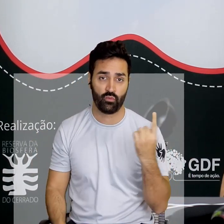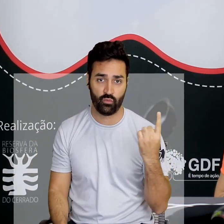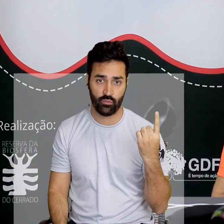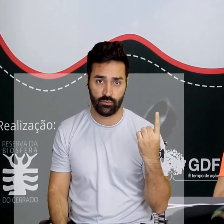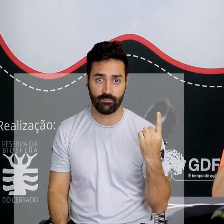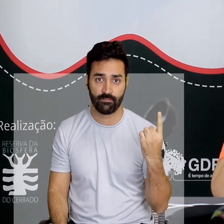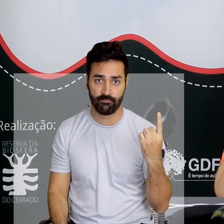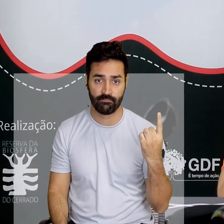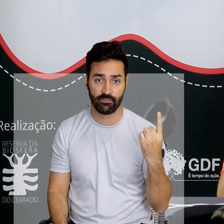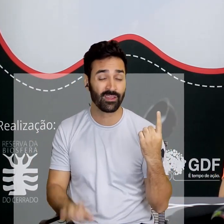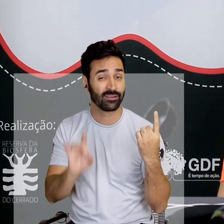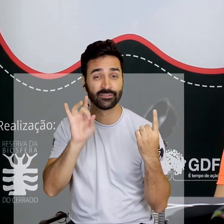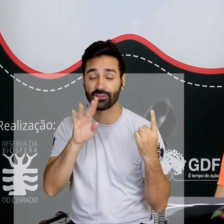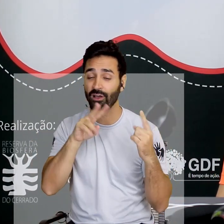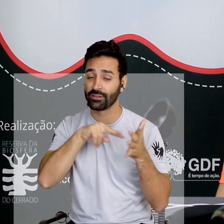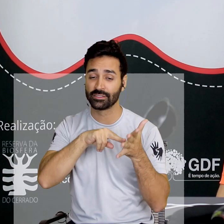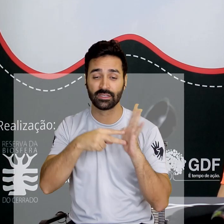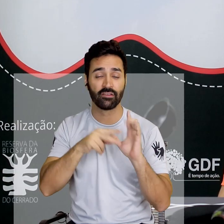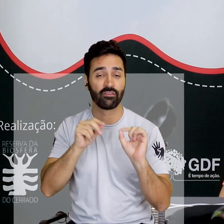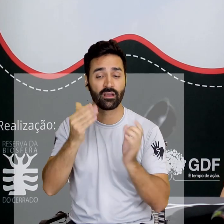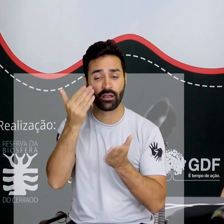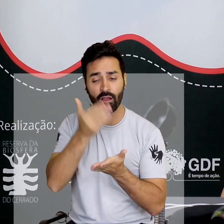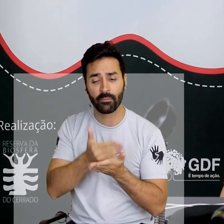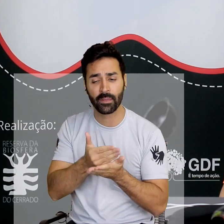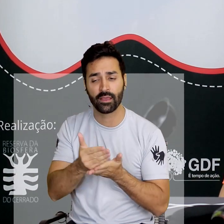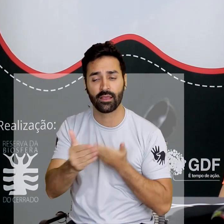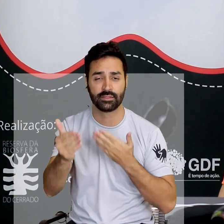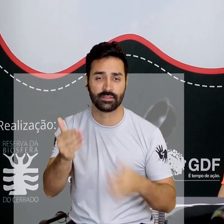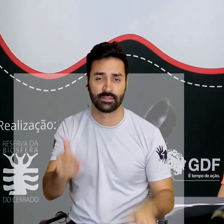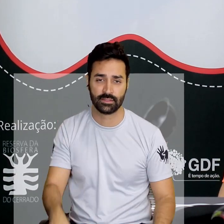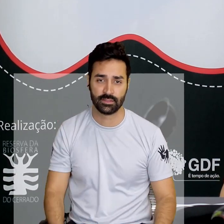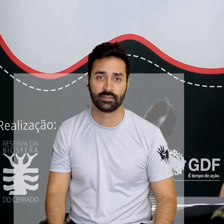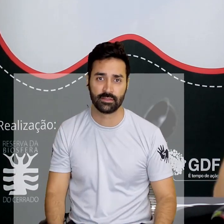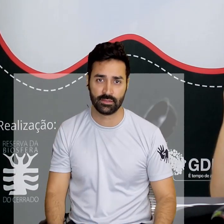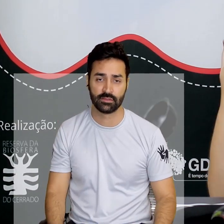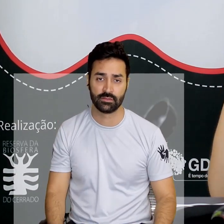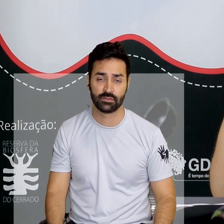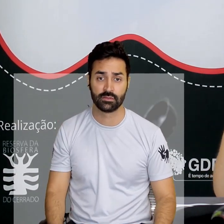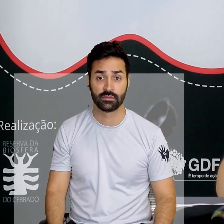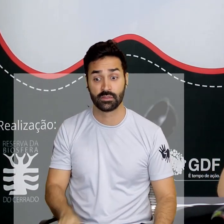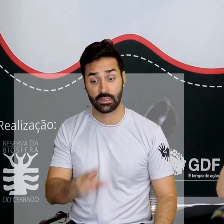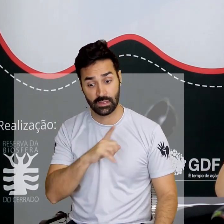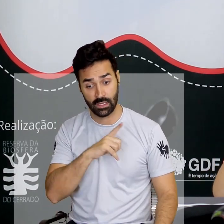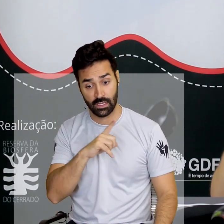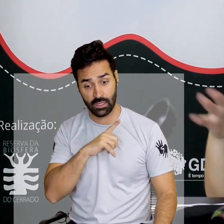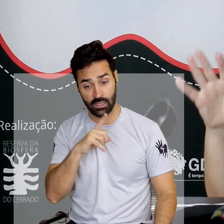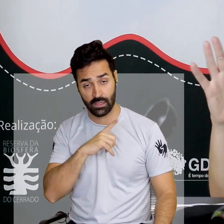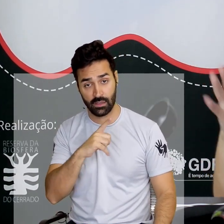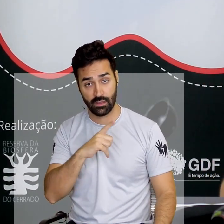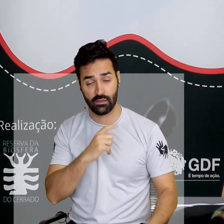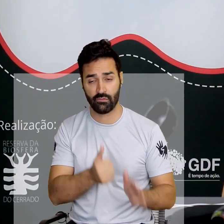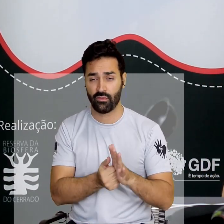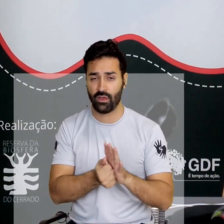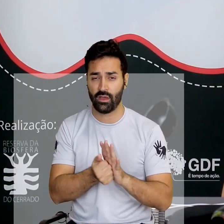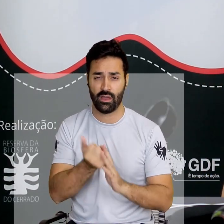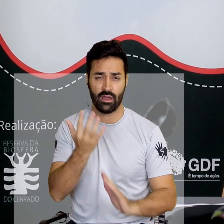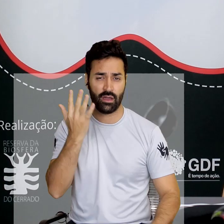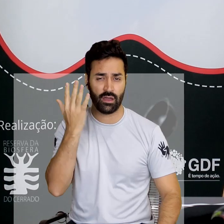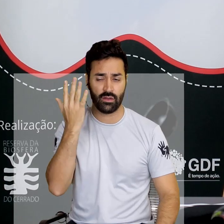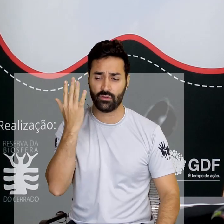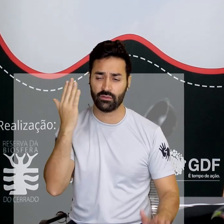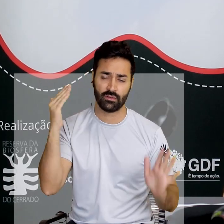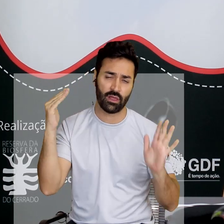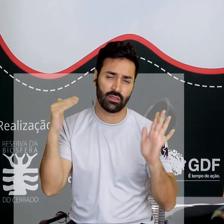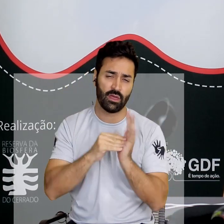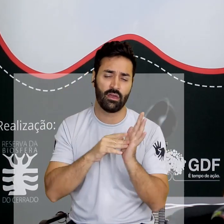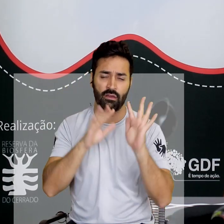seja, a gente só está começando uma caminhada, certo? Nós teremos vários módulos até o final